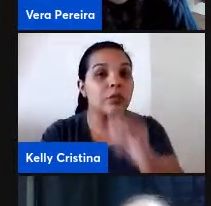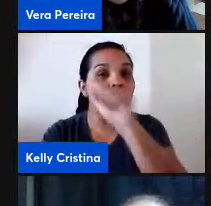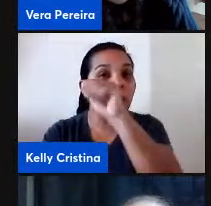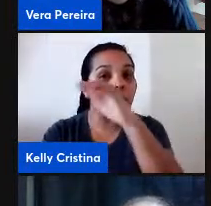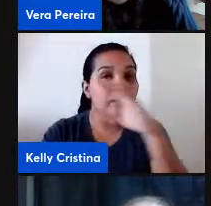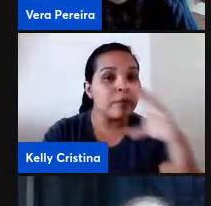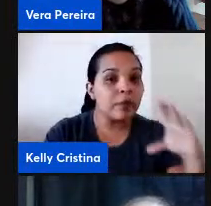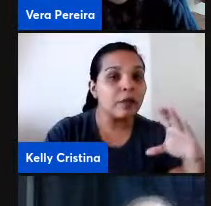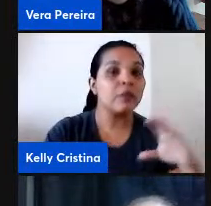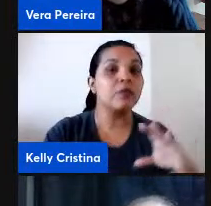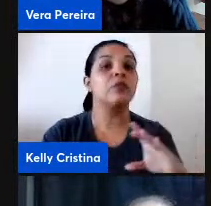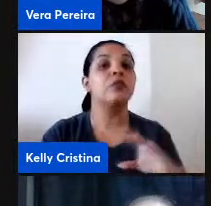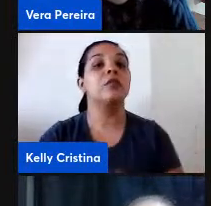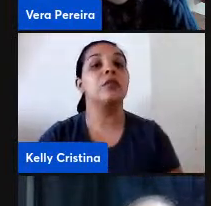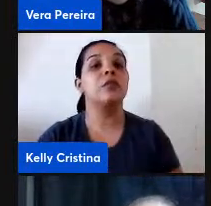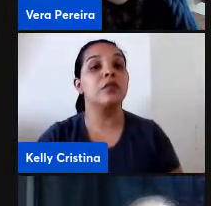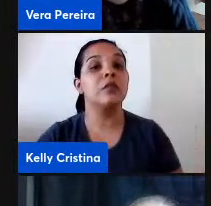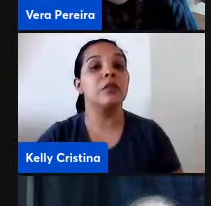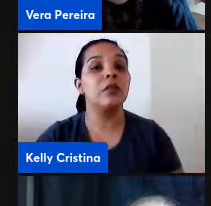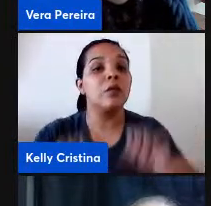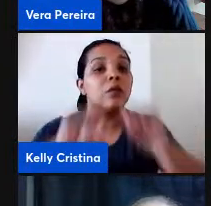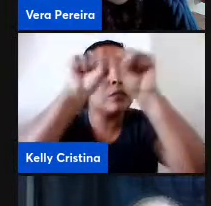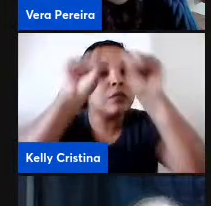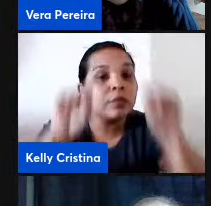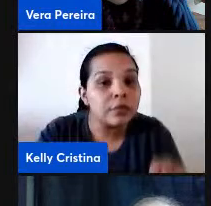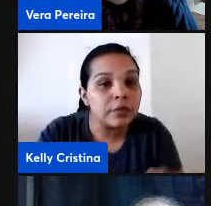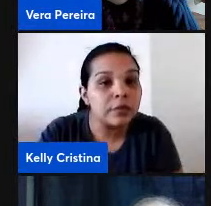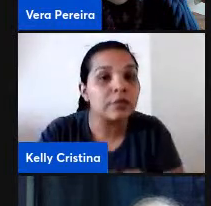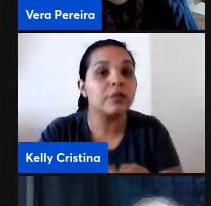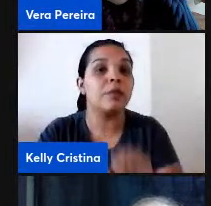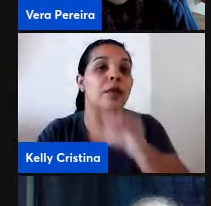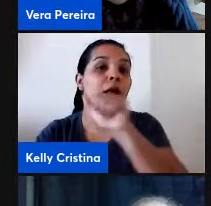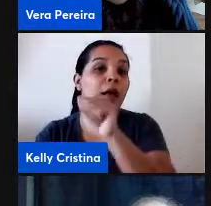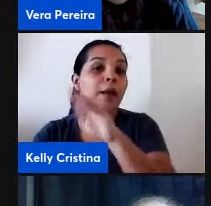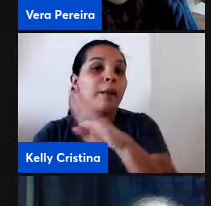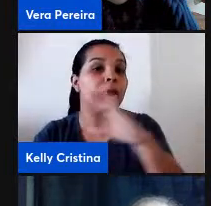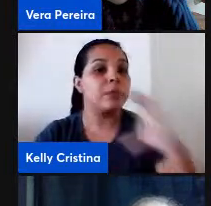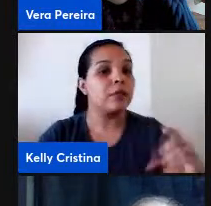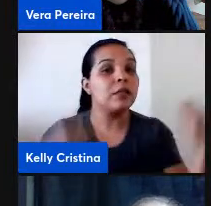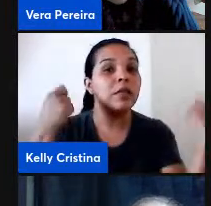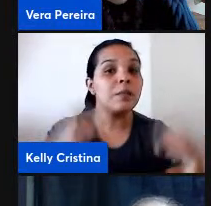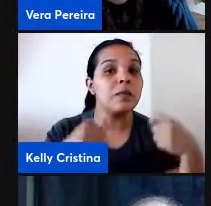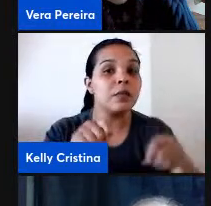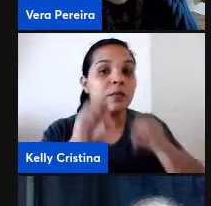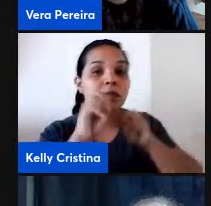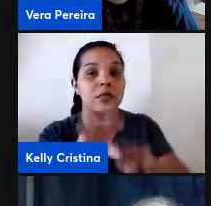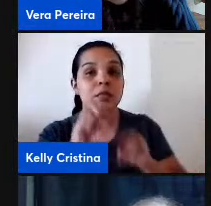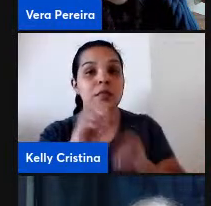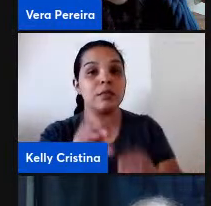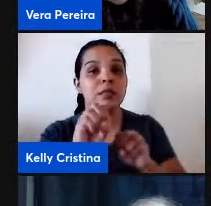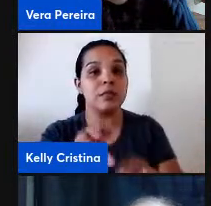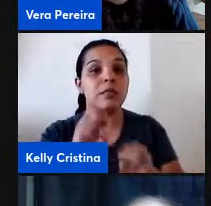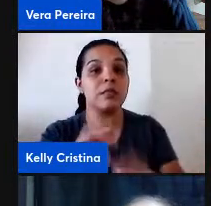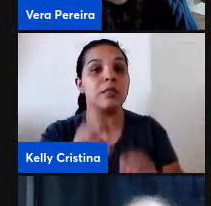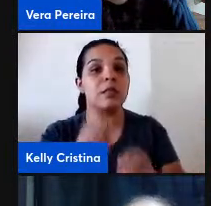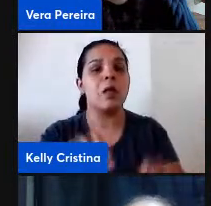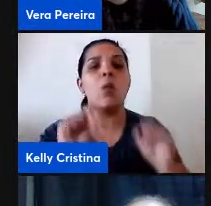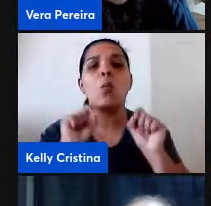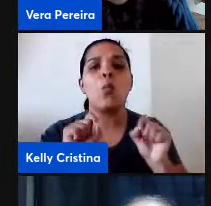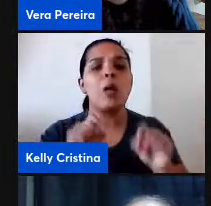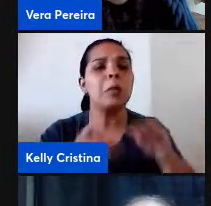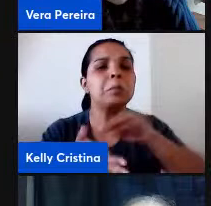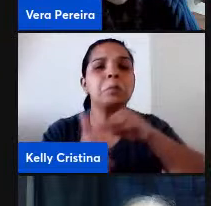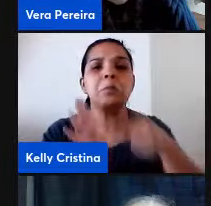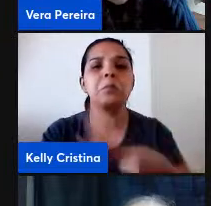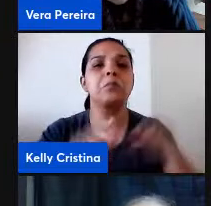caso. É o sistema alfabético que nós precisamos ensinar. E o que é o sistema